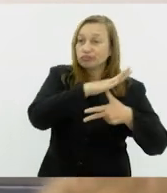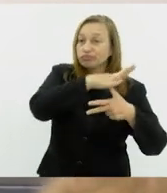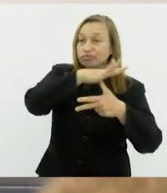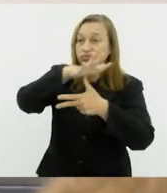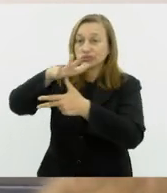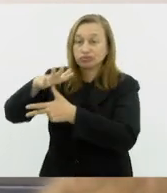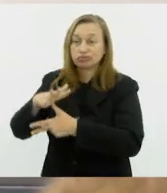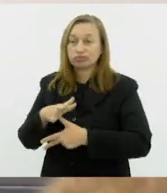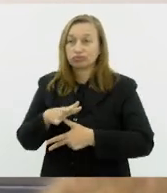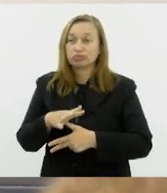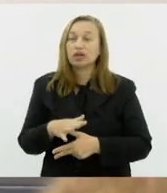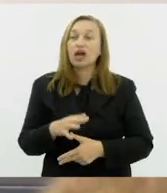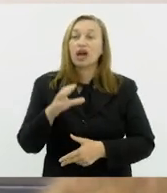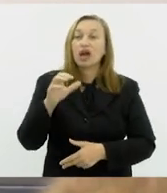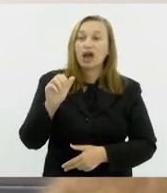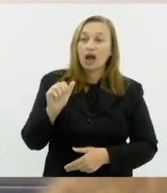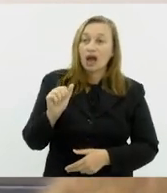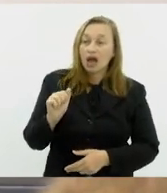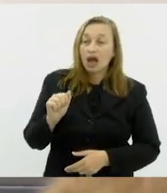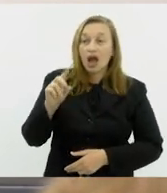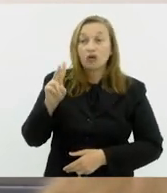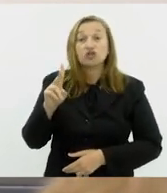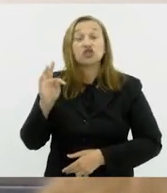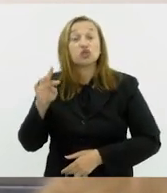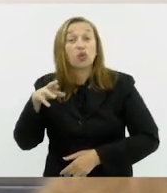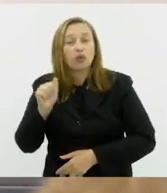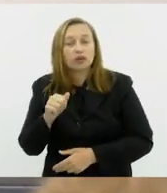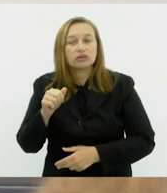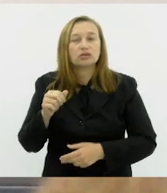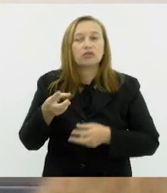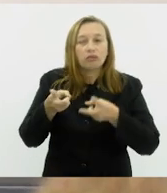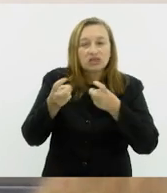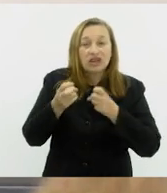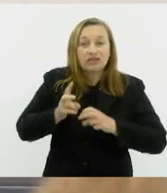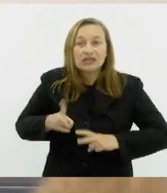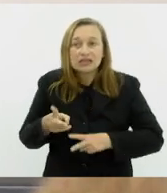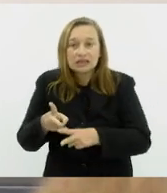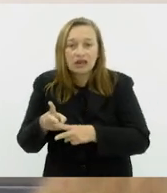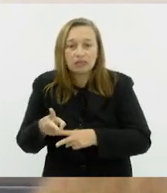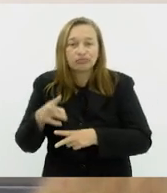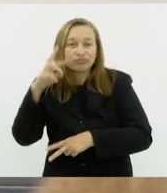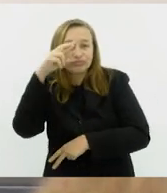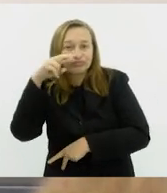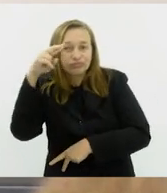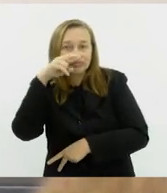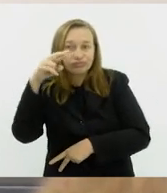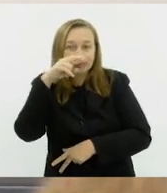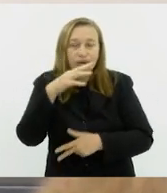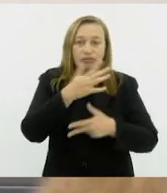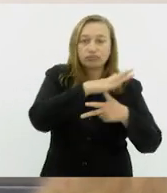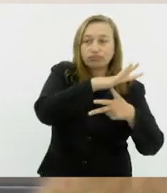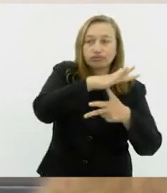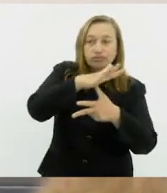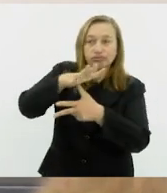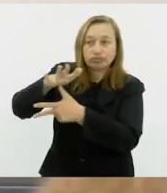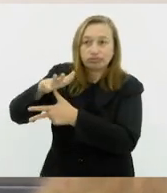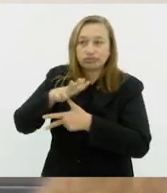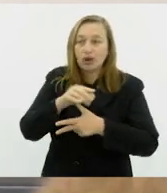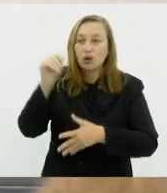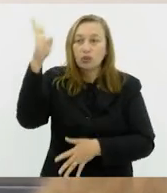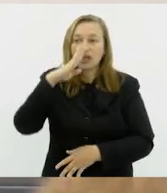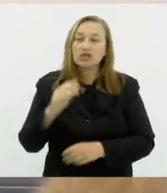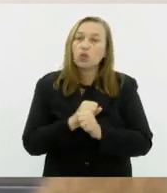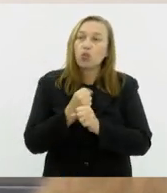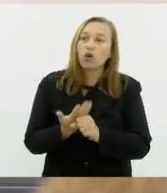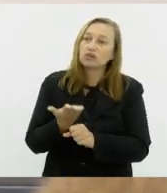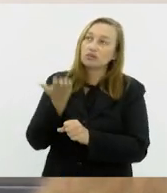programa inclui auditorias que verificam continuamente a supervisão estatal sobre as operações aéreas. O Brasil, ano